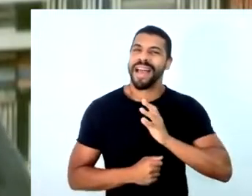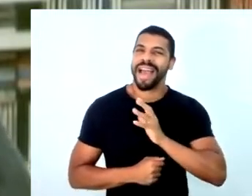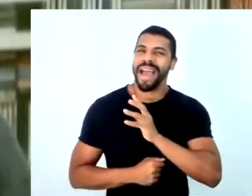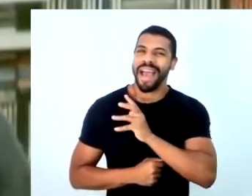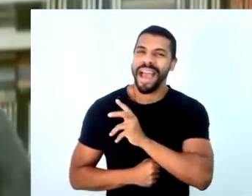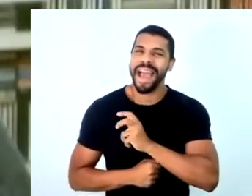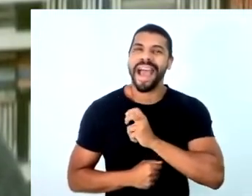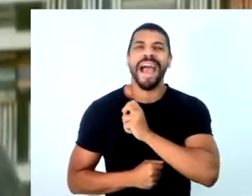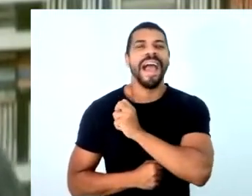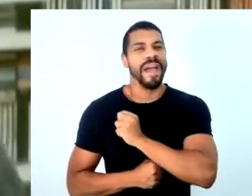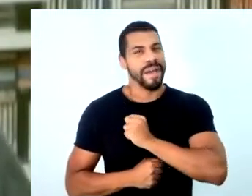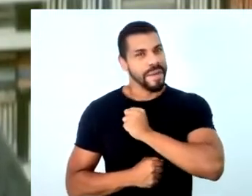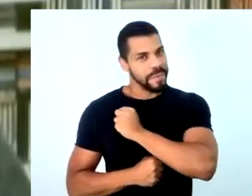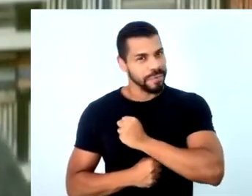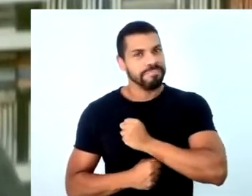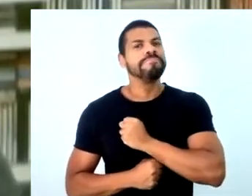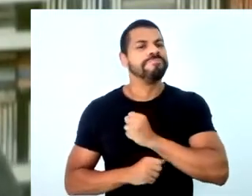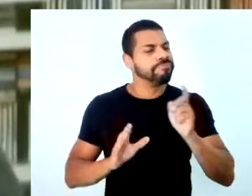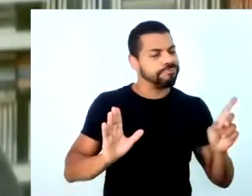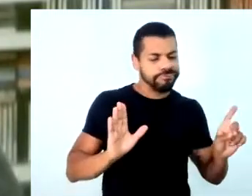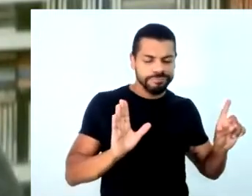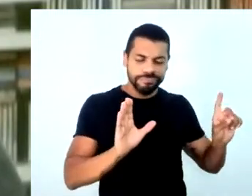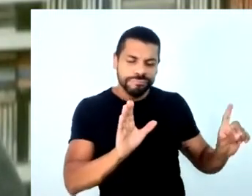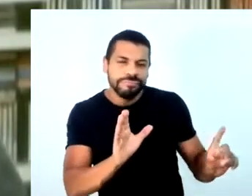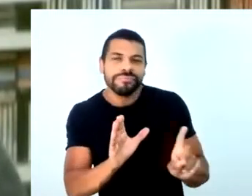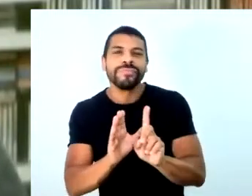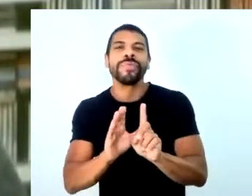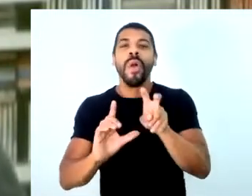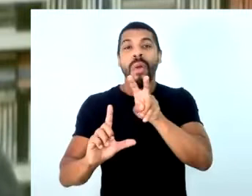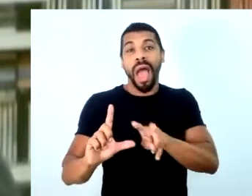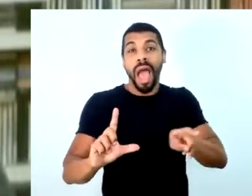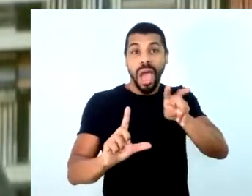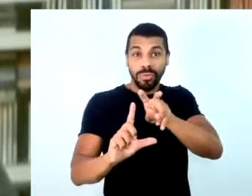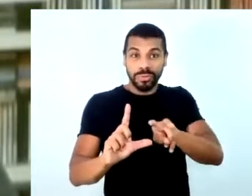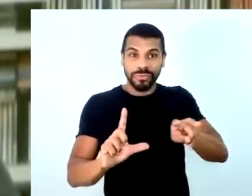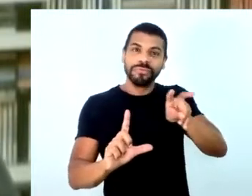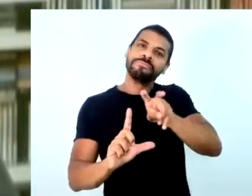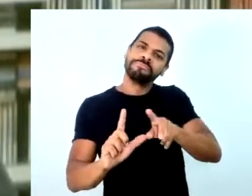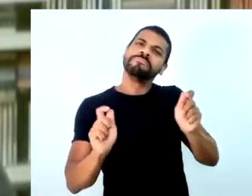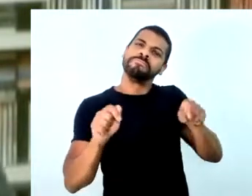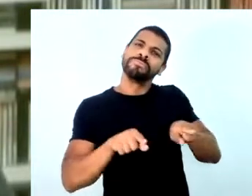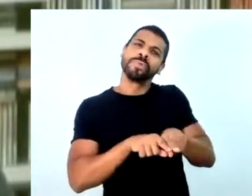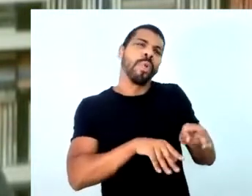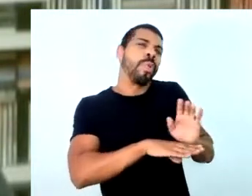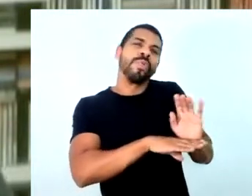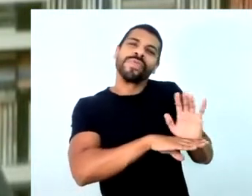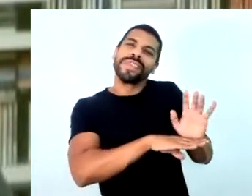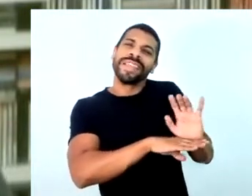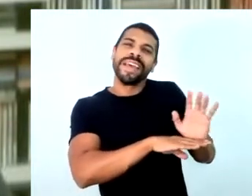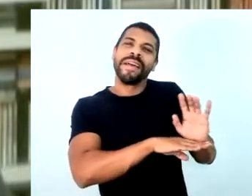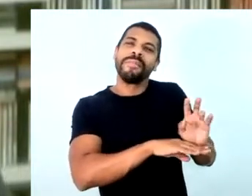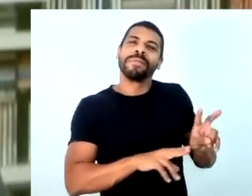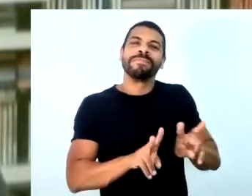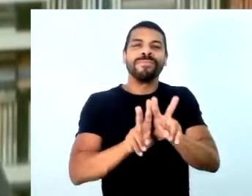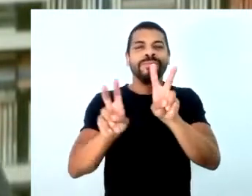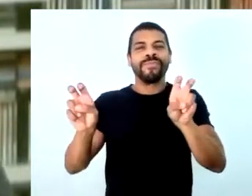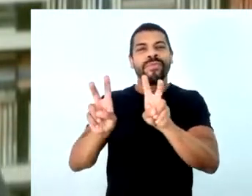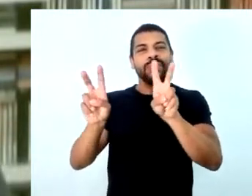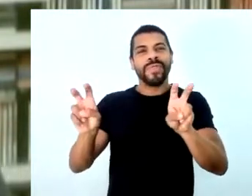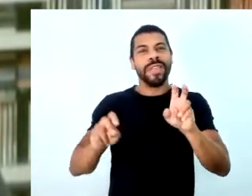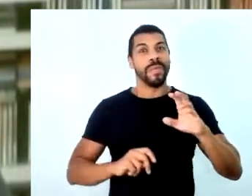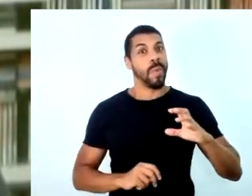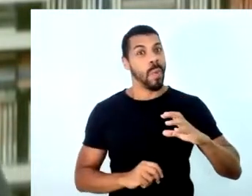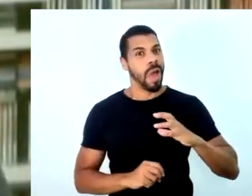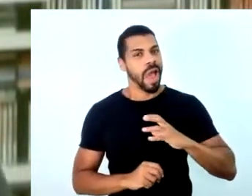maravilhosa, amorosa, que tem esse eixo de trabalho no audiovisual, que é é o cinema do amor,